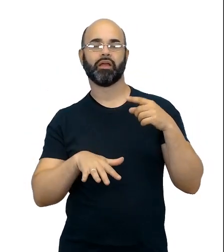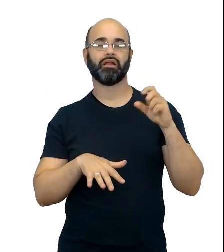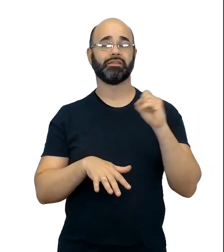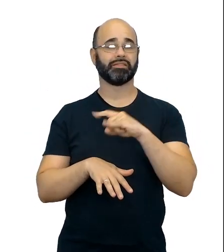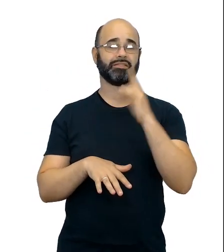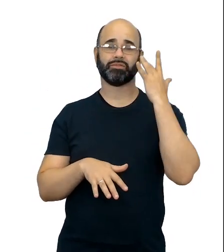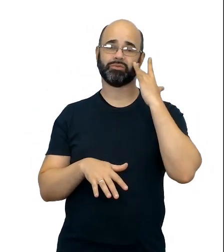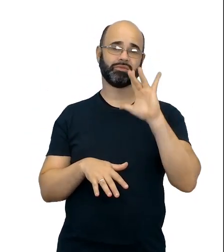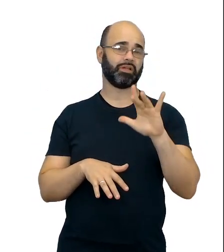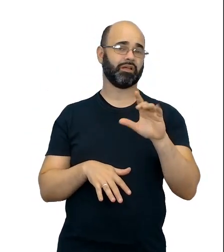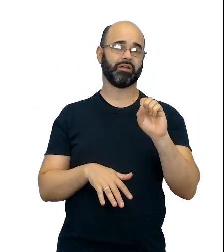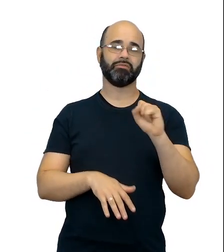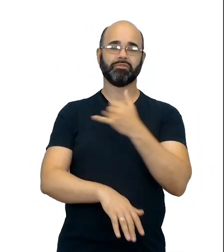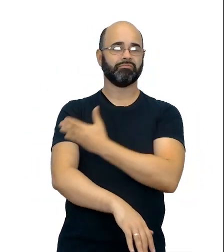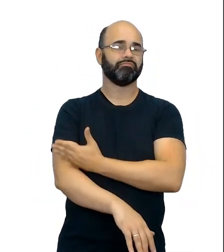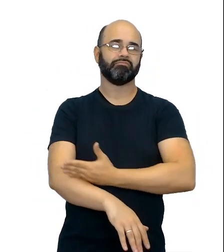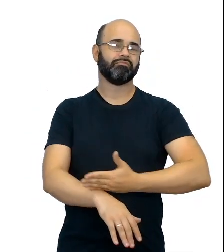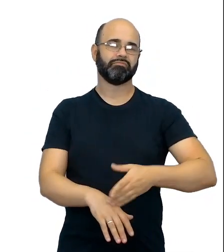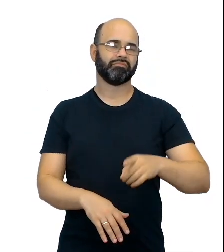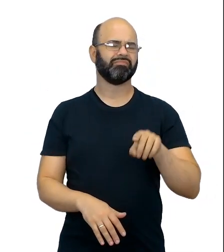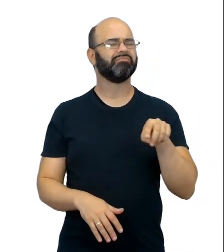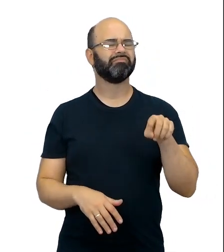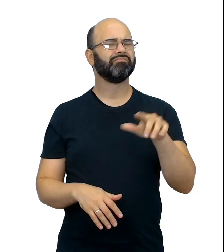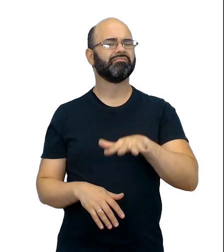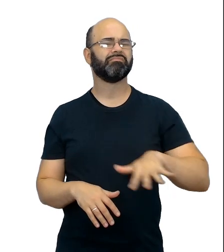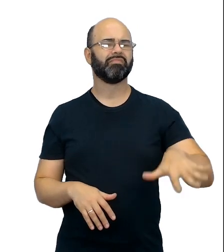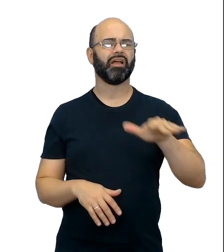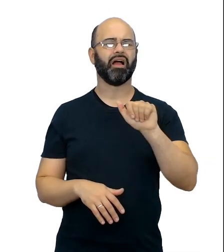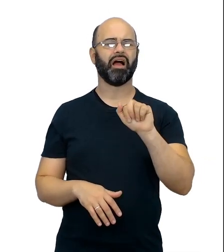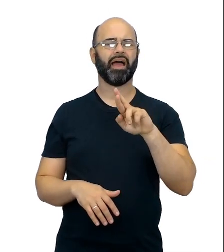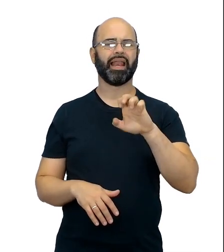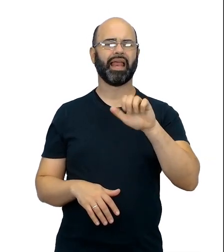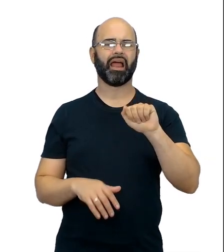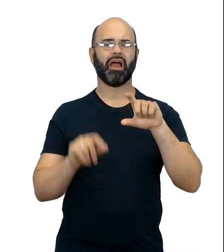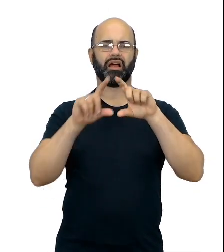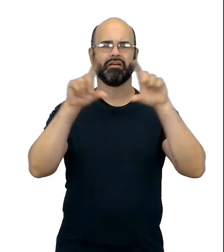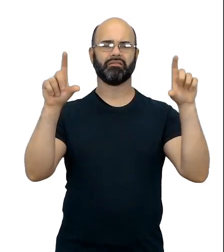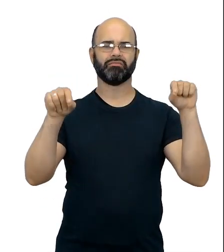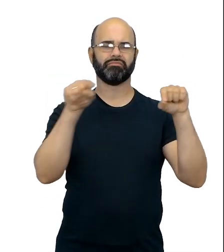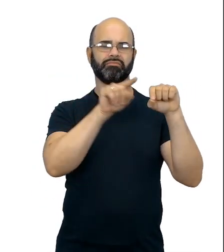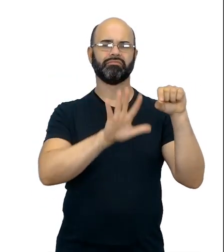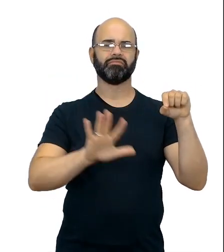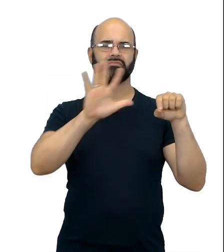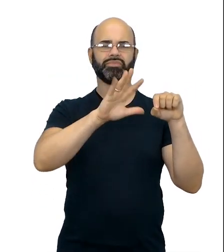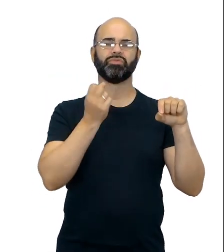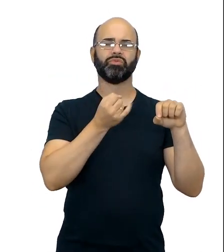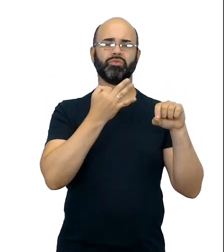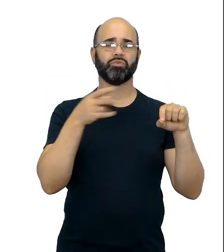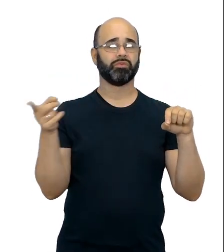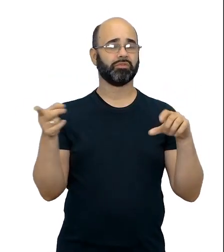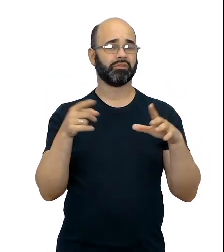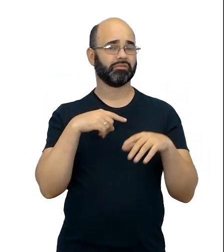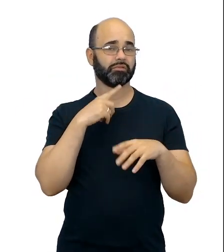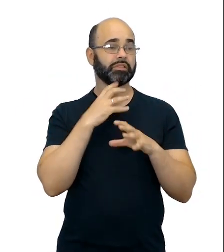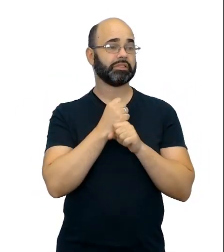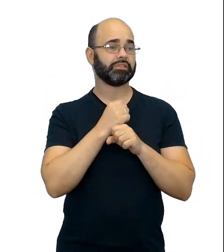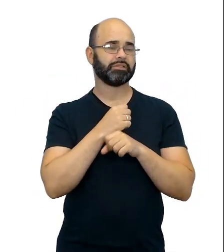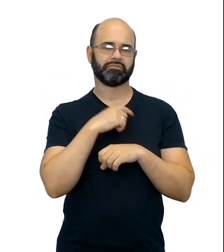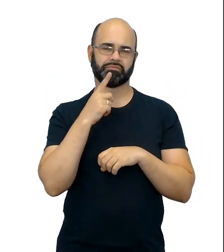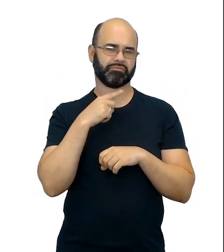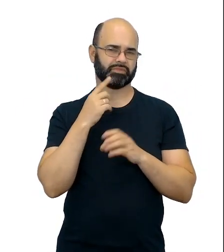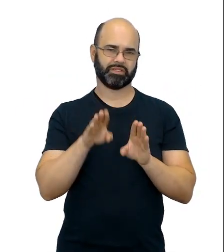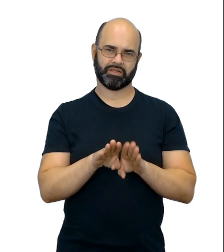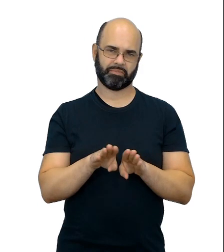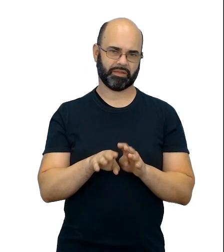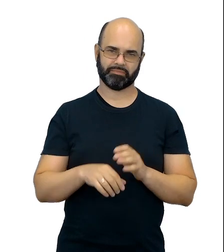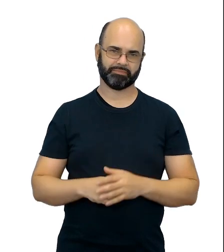souber ali olhar e ver o que vem a ser a área, ele também não consegue realizar a atividade. Nós temos aí um outro